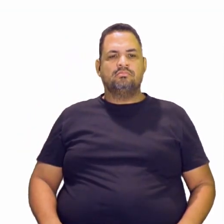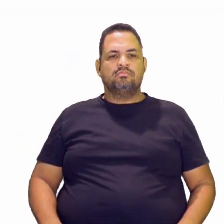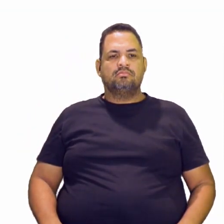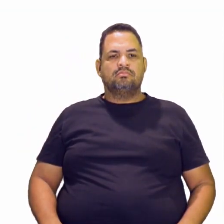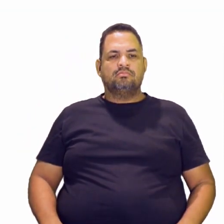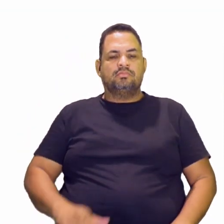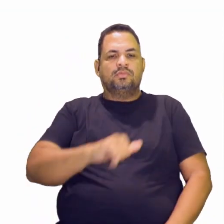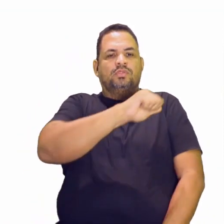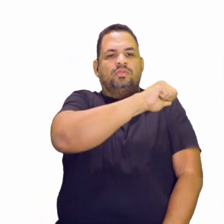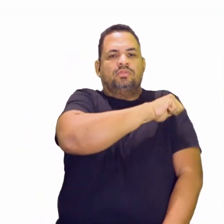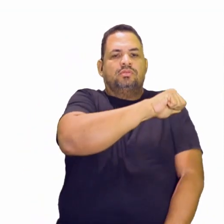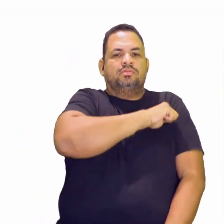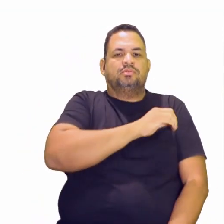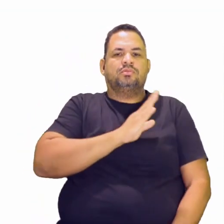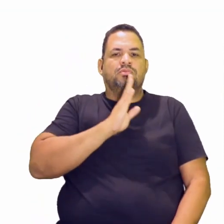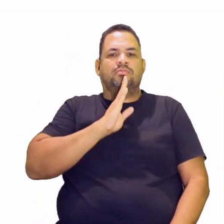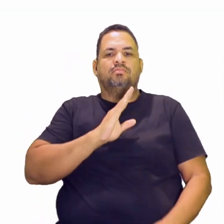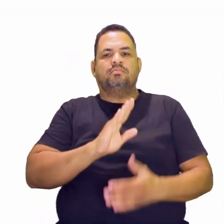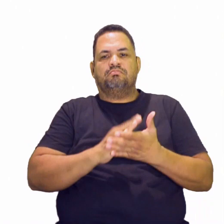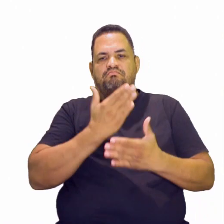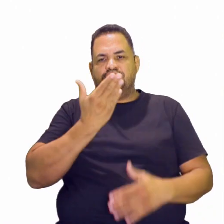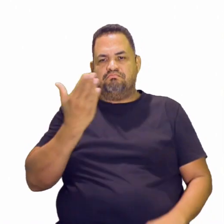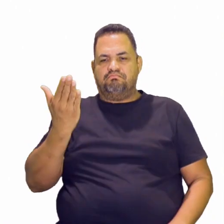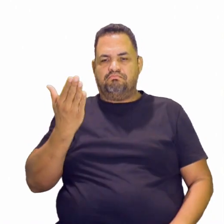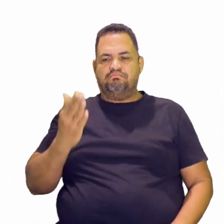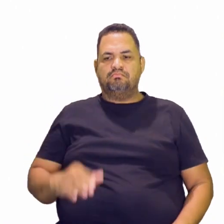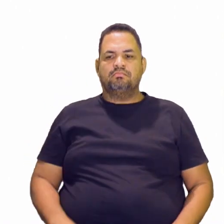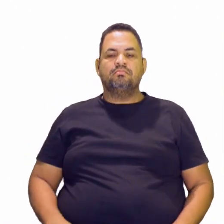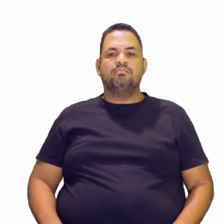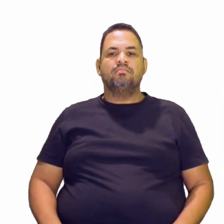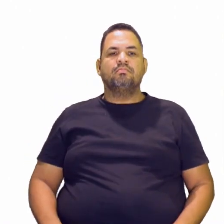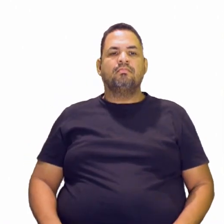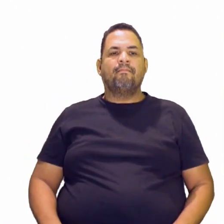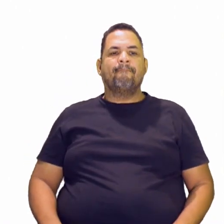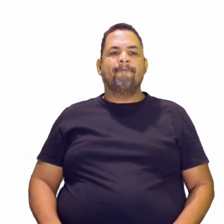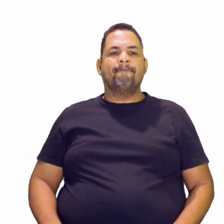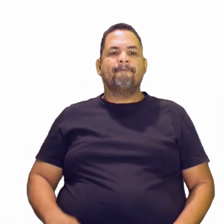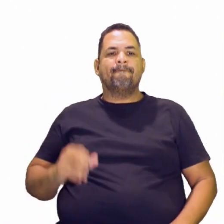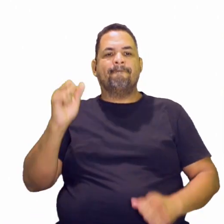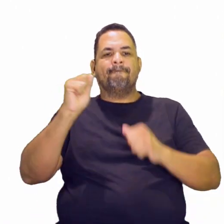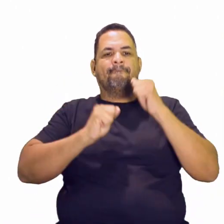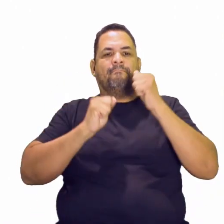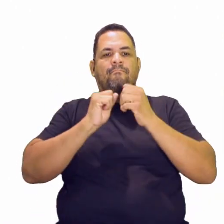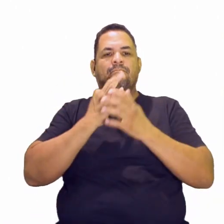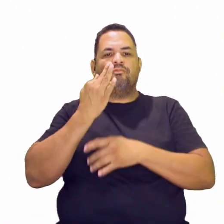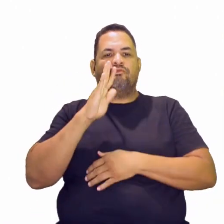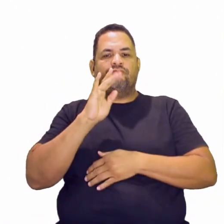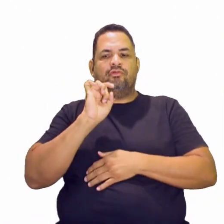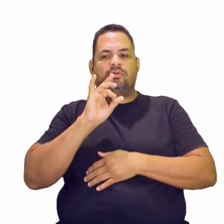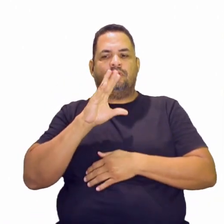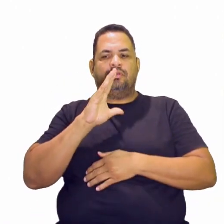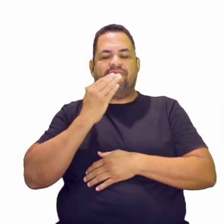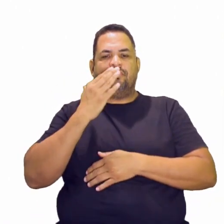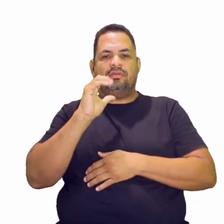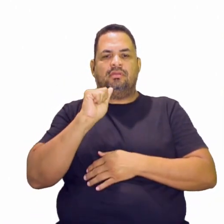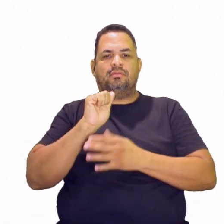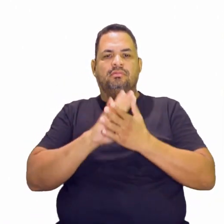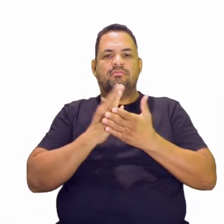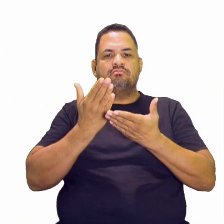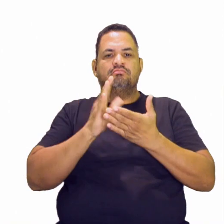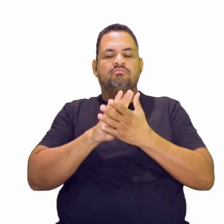No Rio de Janeiro, ficou conhecido como Black Rio. A indústria